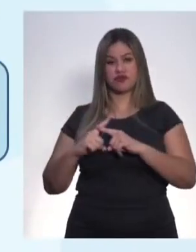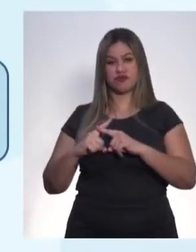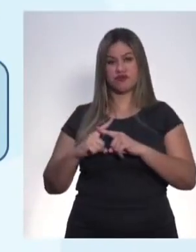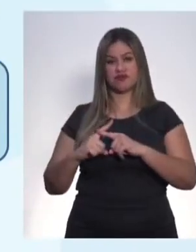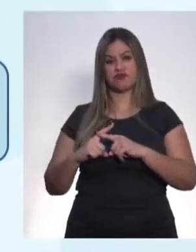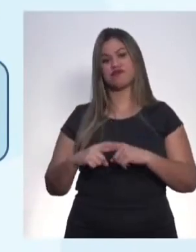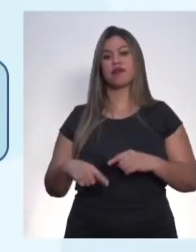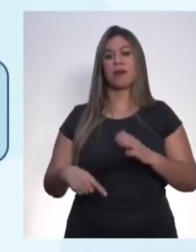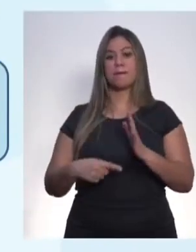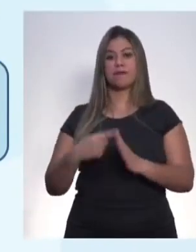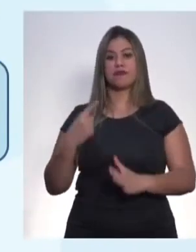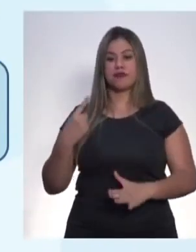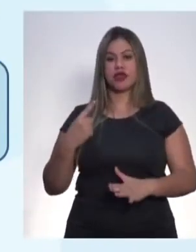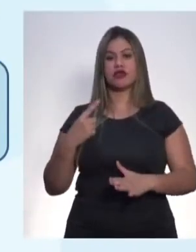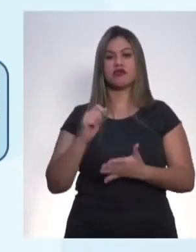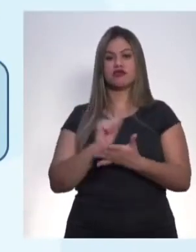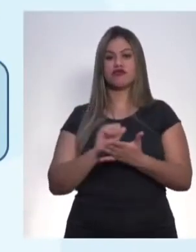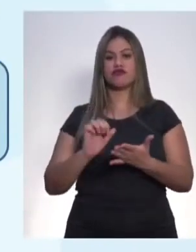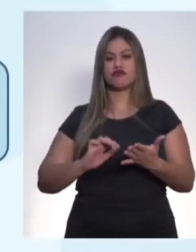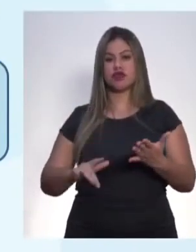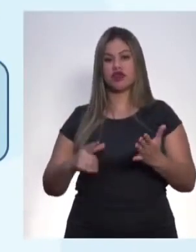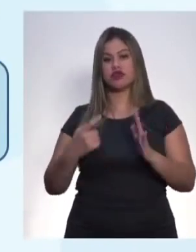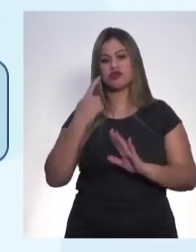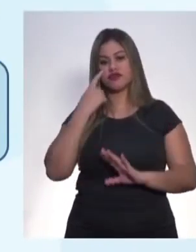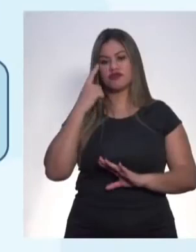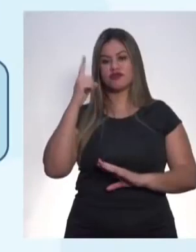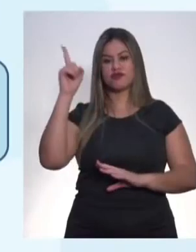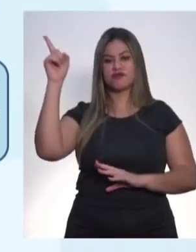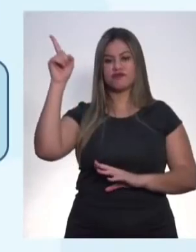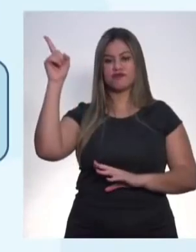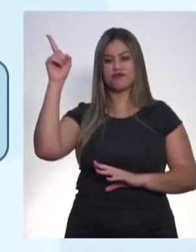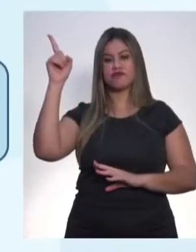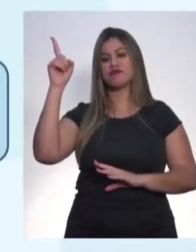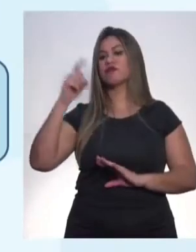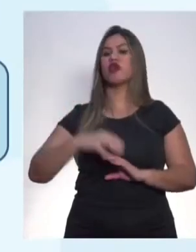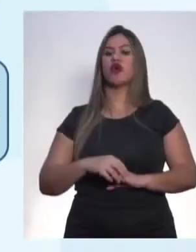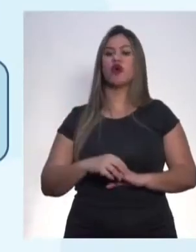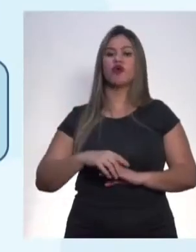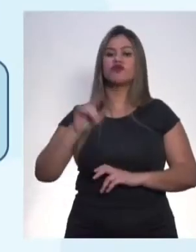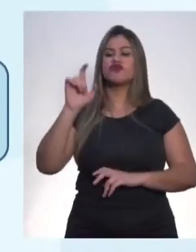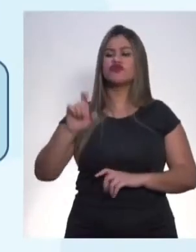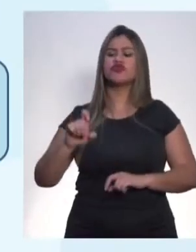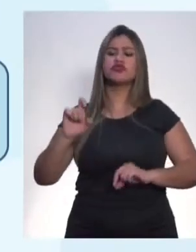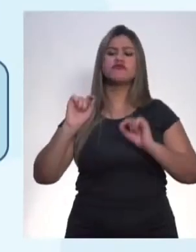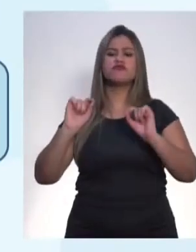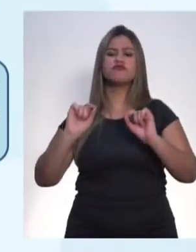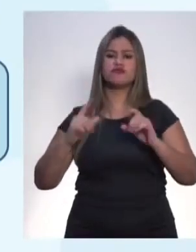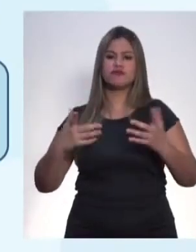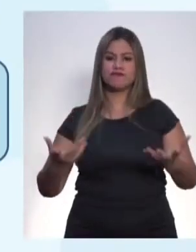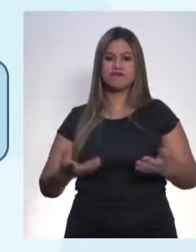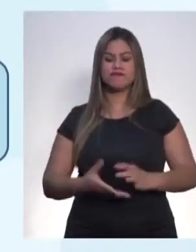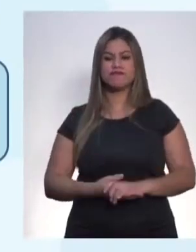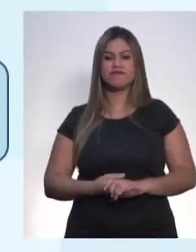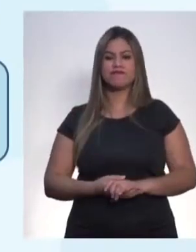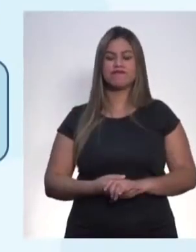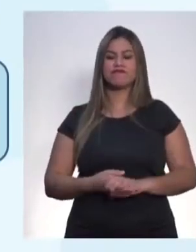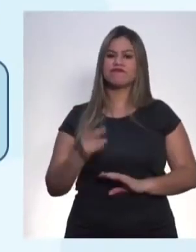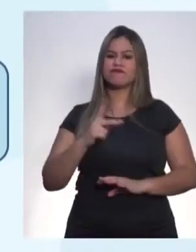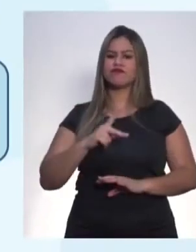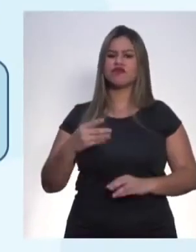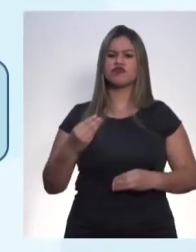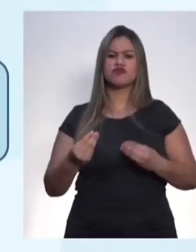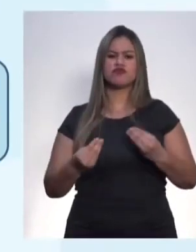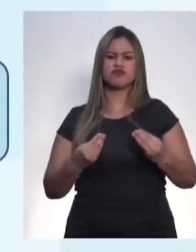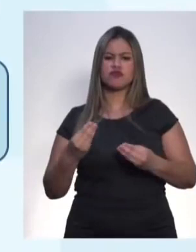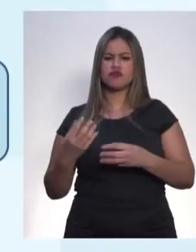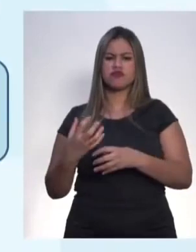Bom, nesse primeiro momento do exercício, eu escrevi aí em azul do lado, eu quero saber qual é o valor do x. Aí você fala, professora, como